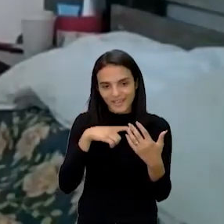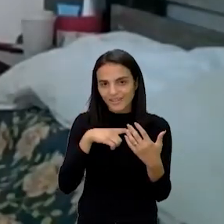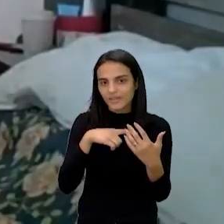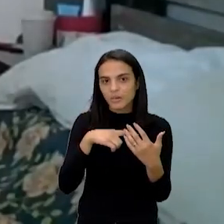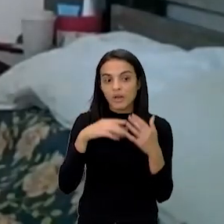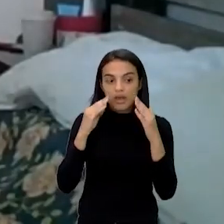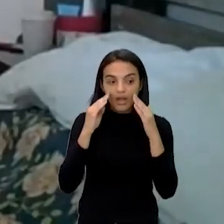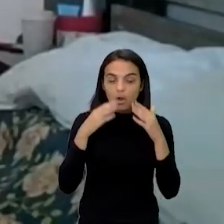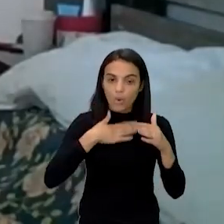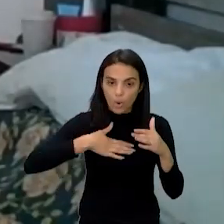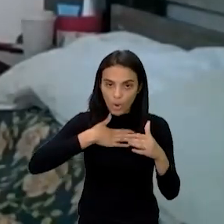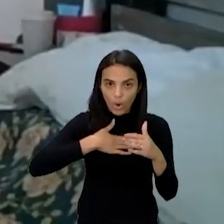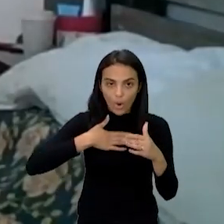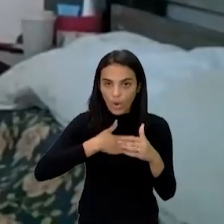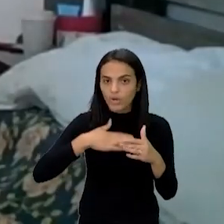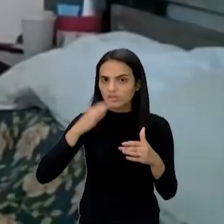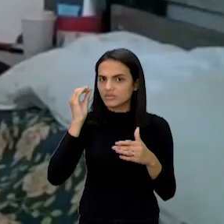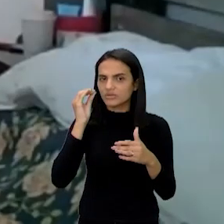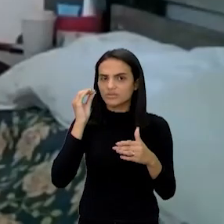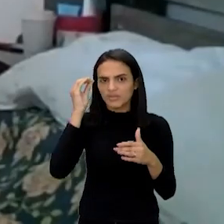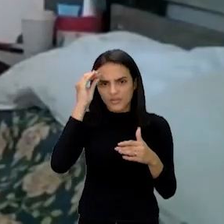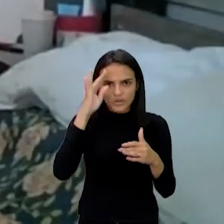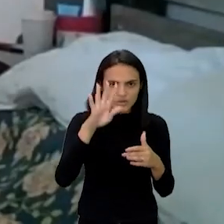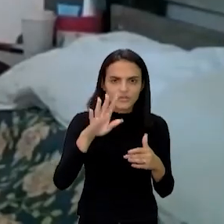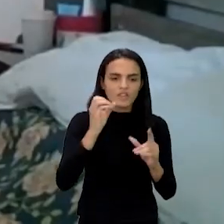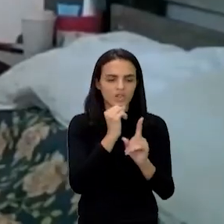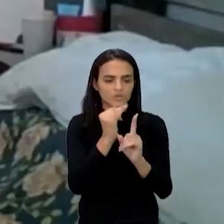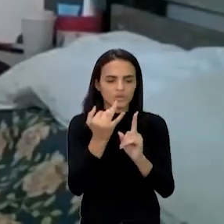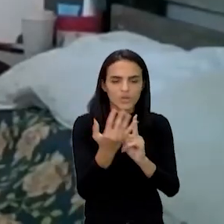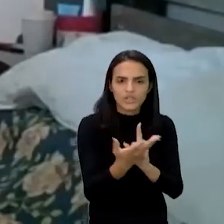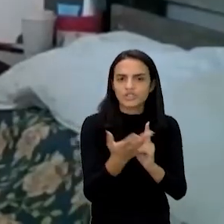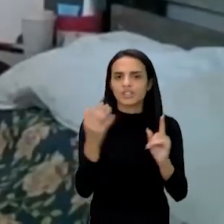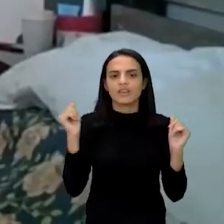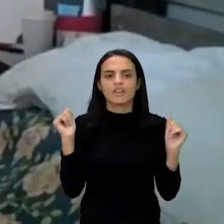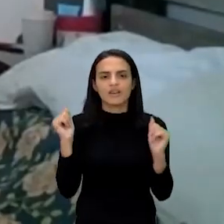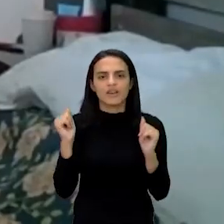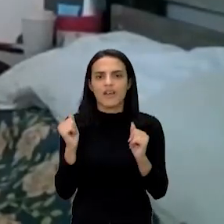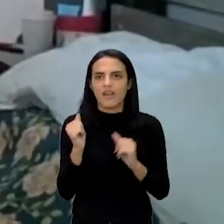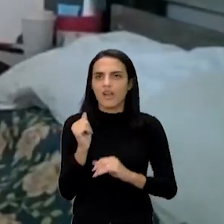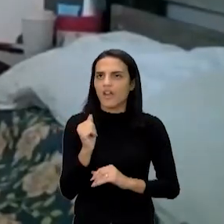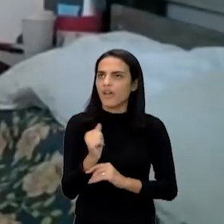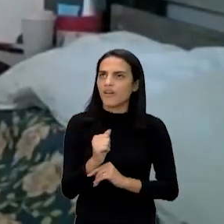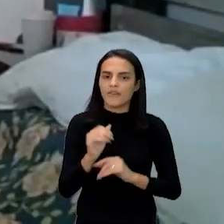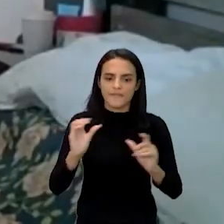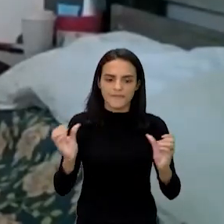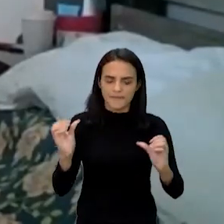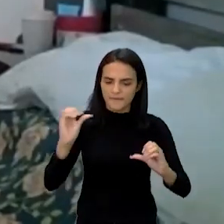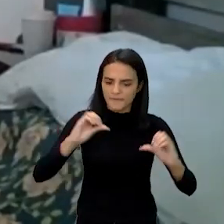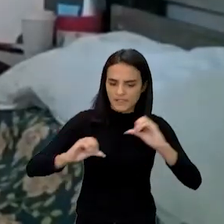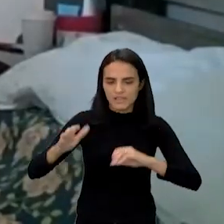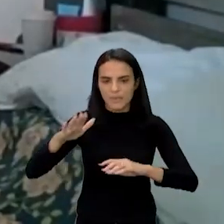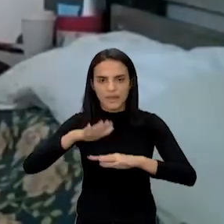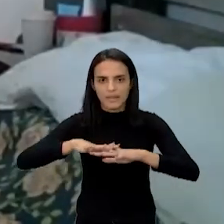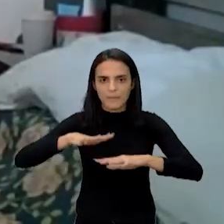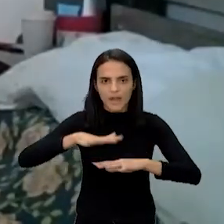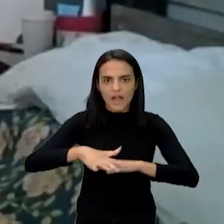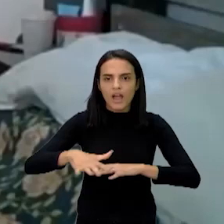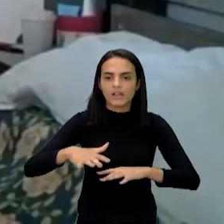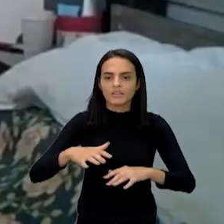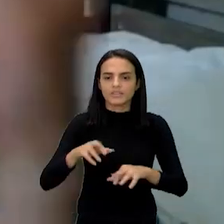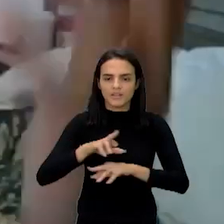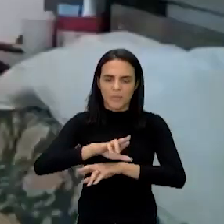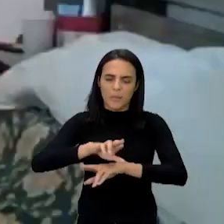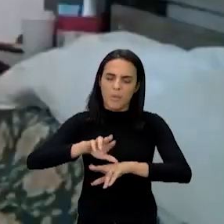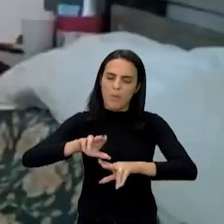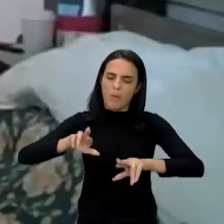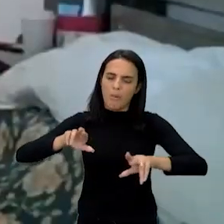desenhos, sociologia, filosofia, espaço, foguetes, física, matemática,